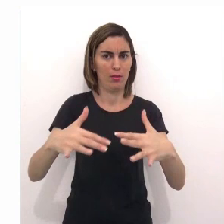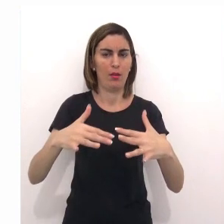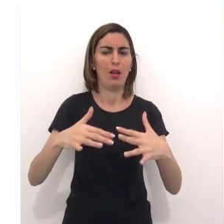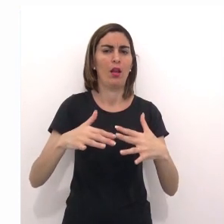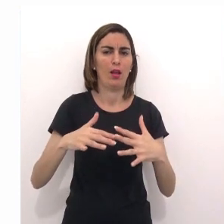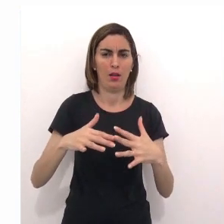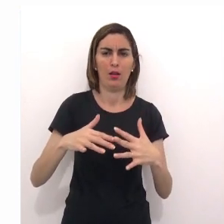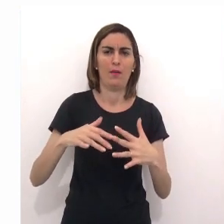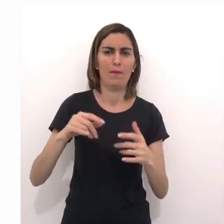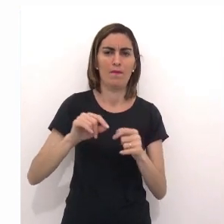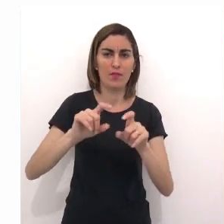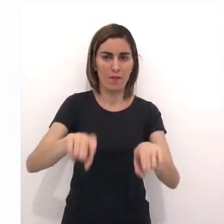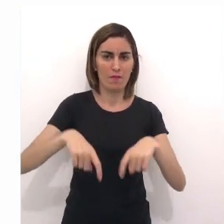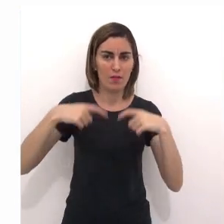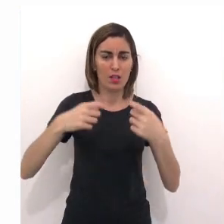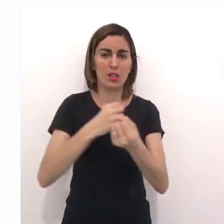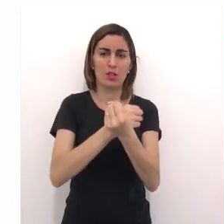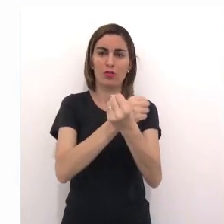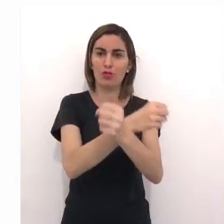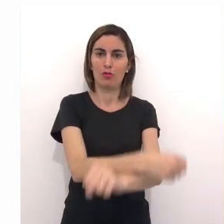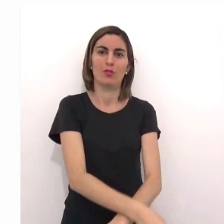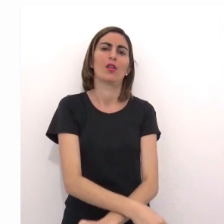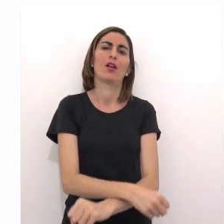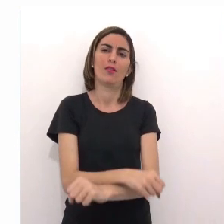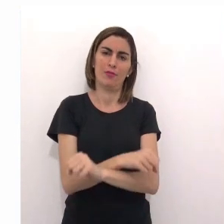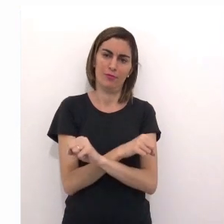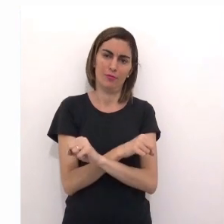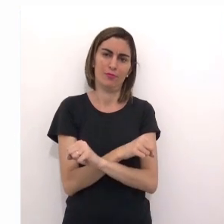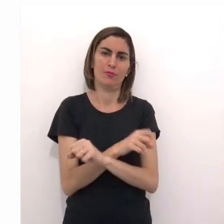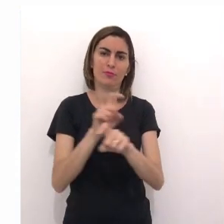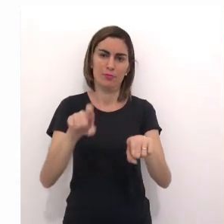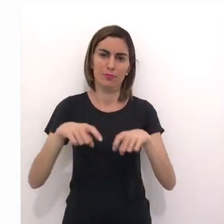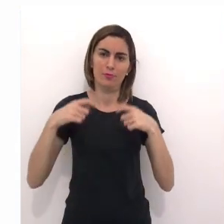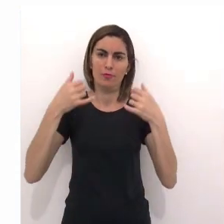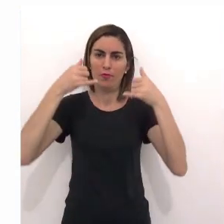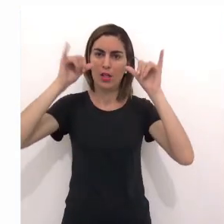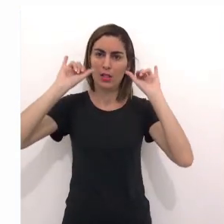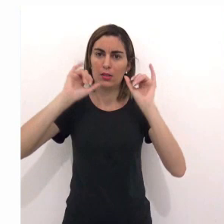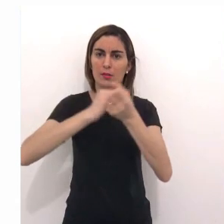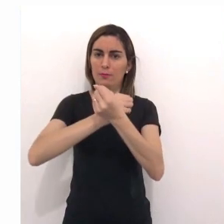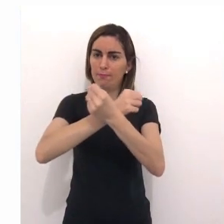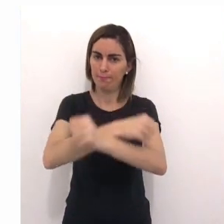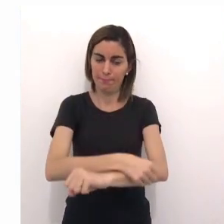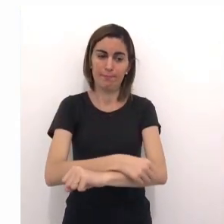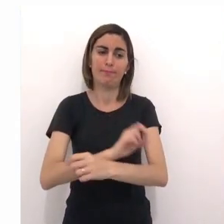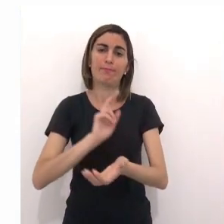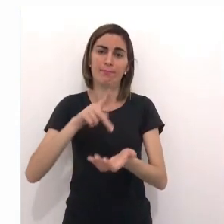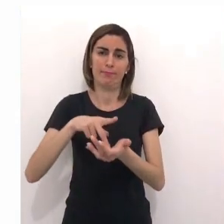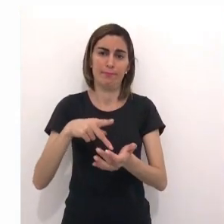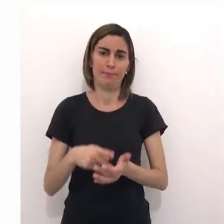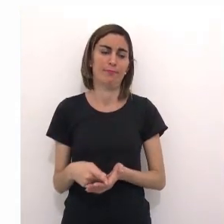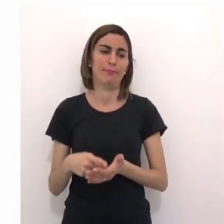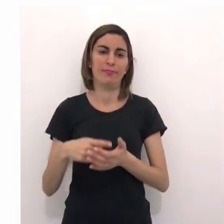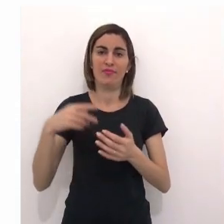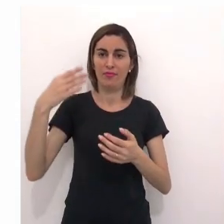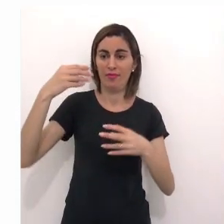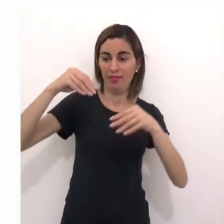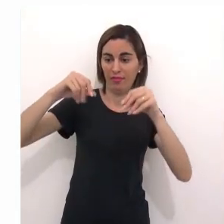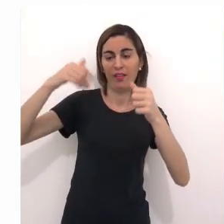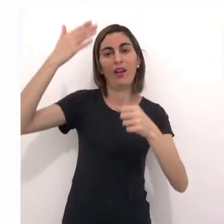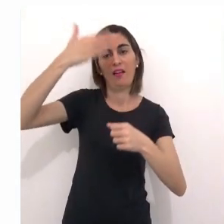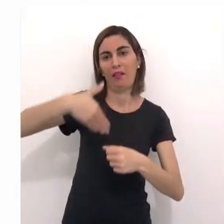de escravos. Não é isso? Então, na realidade, vocês vão ter